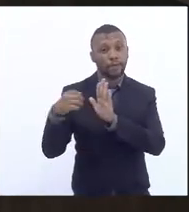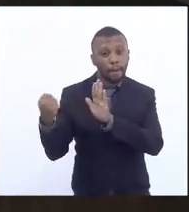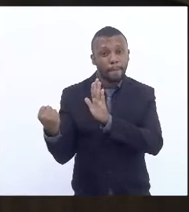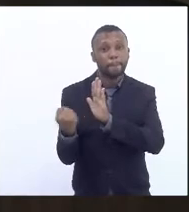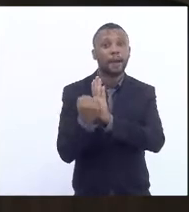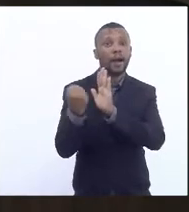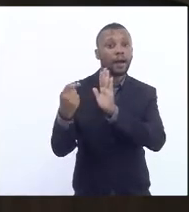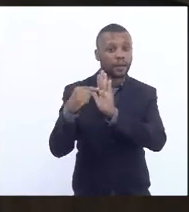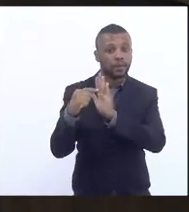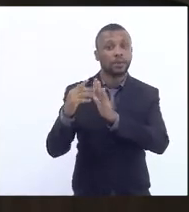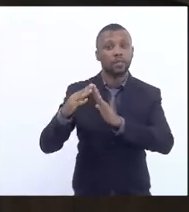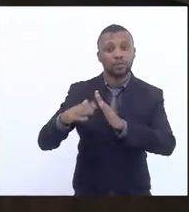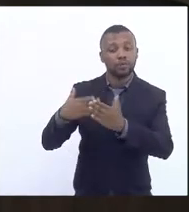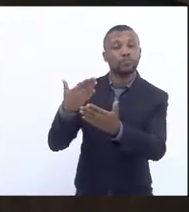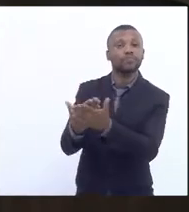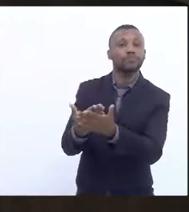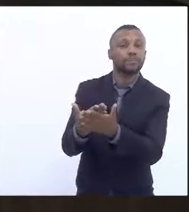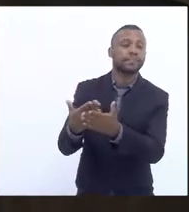extinção dos CIEPs.